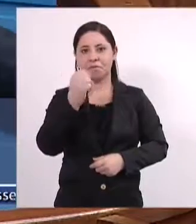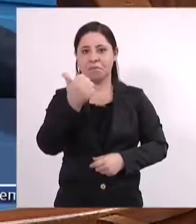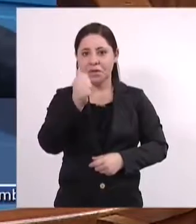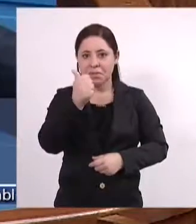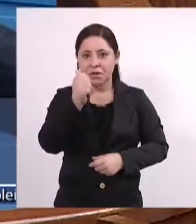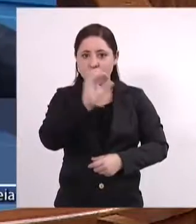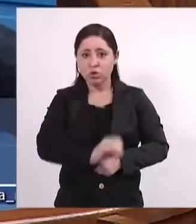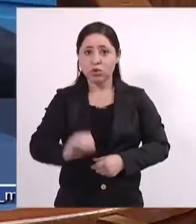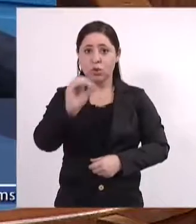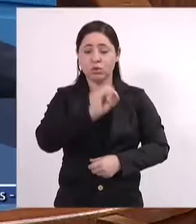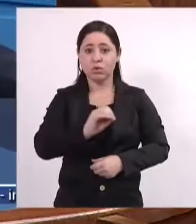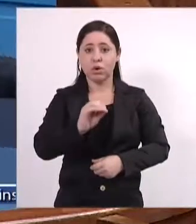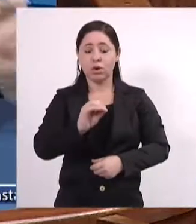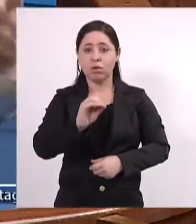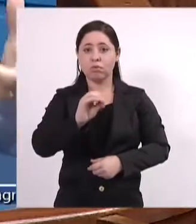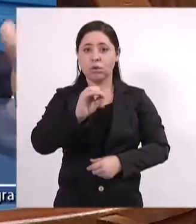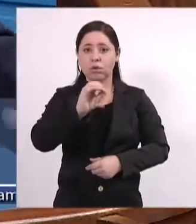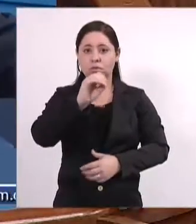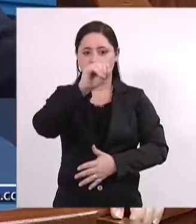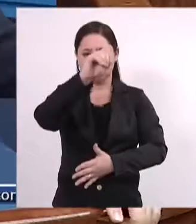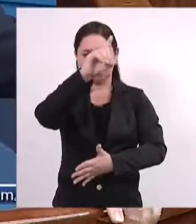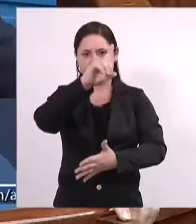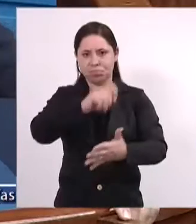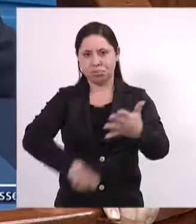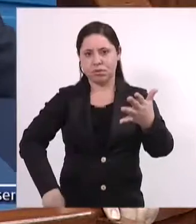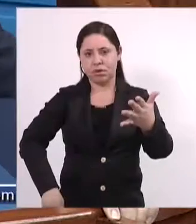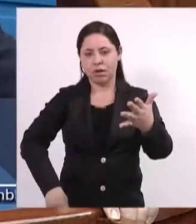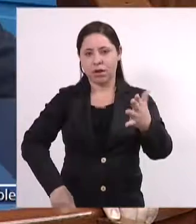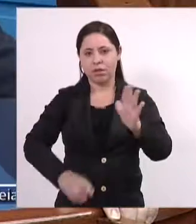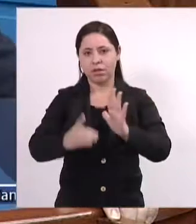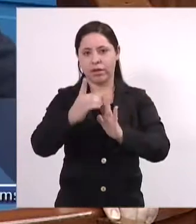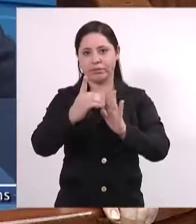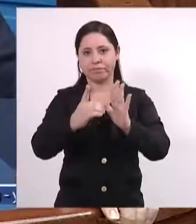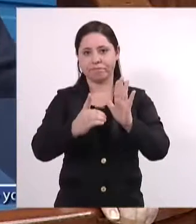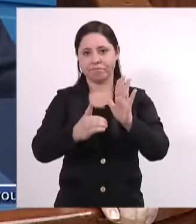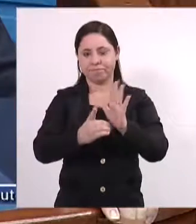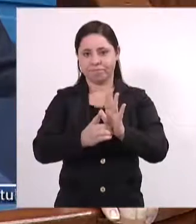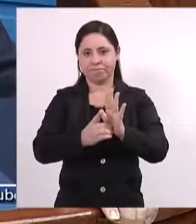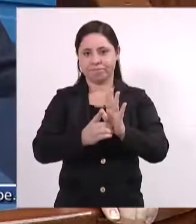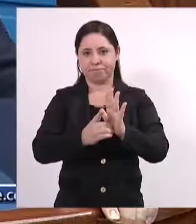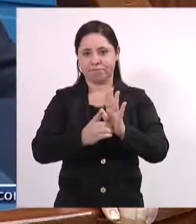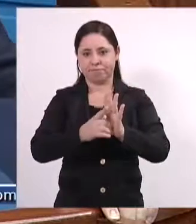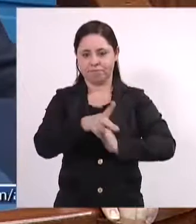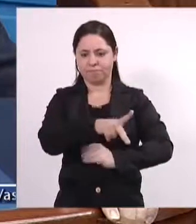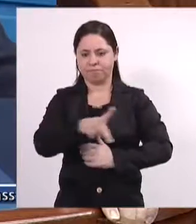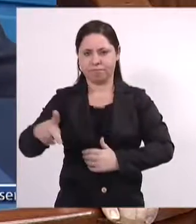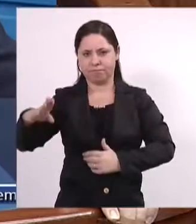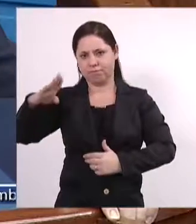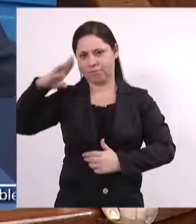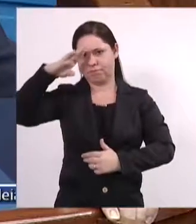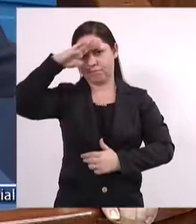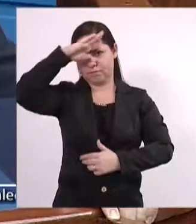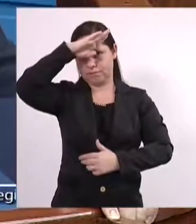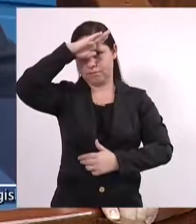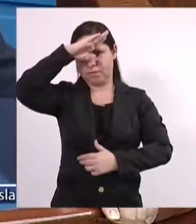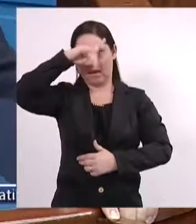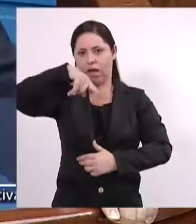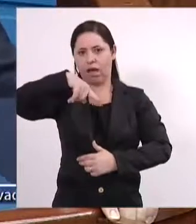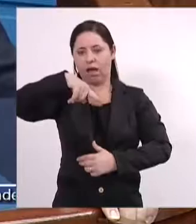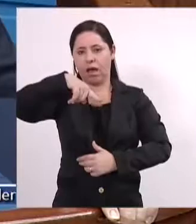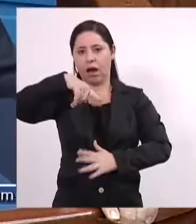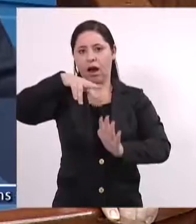outubro foi, então, decretado pelo presidente Jair Bolsonaro